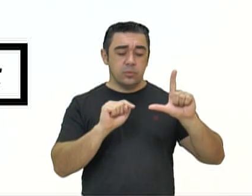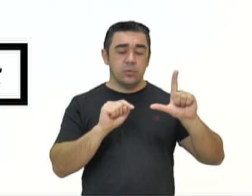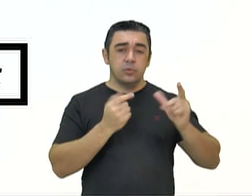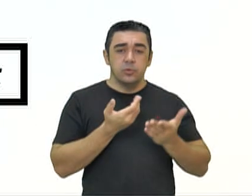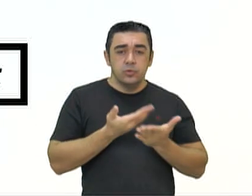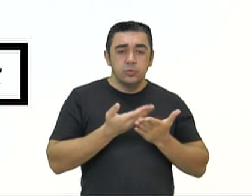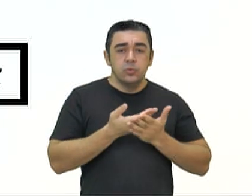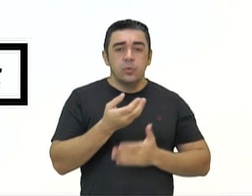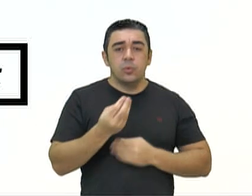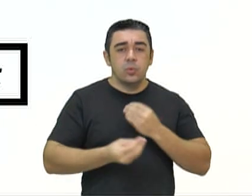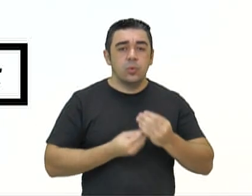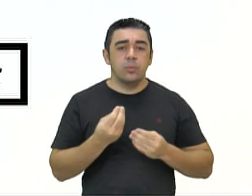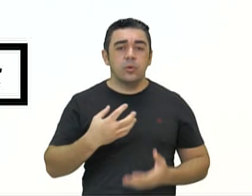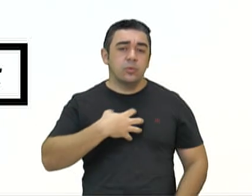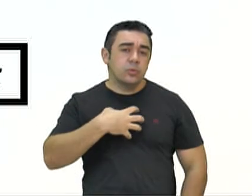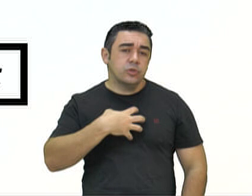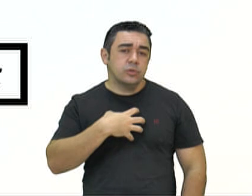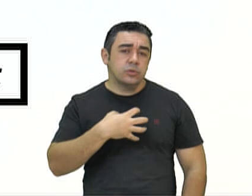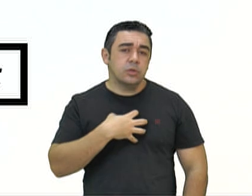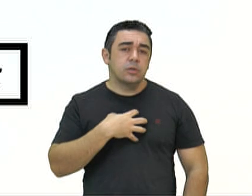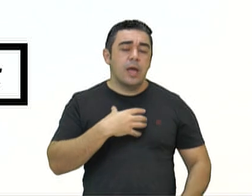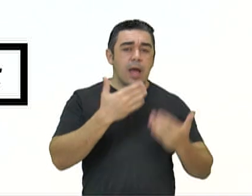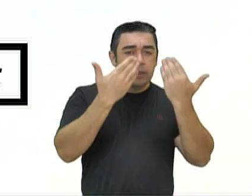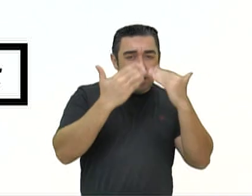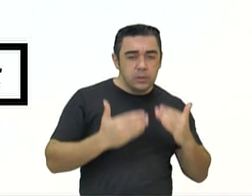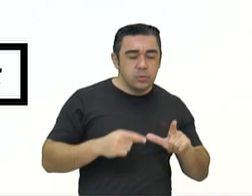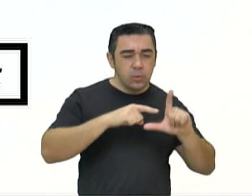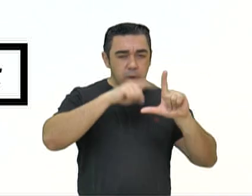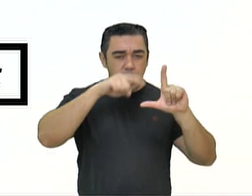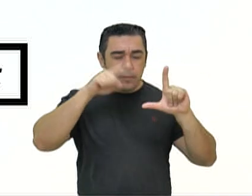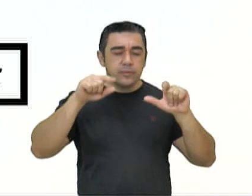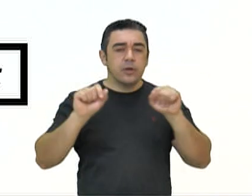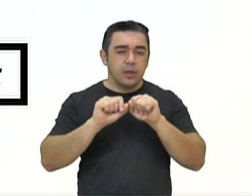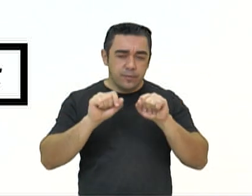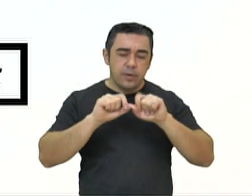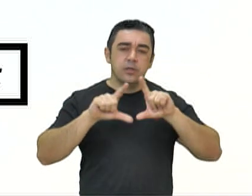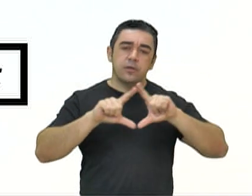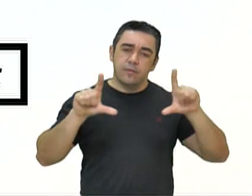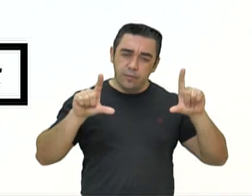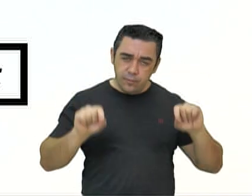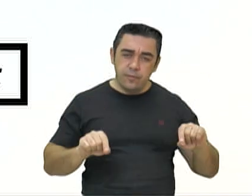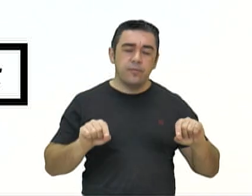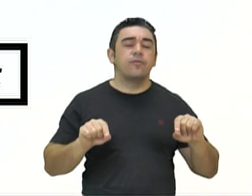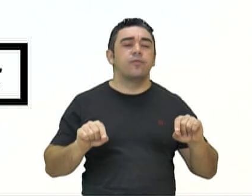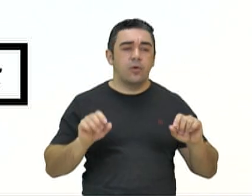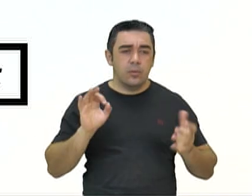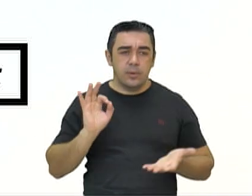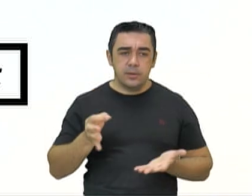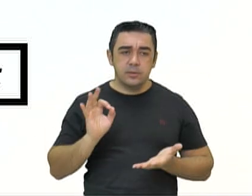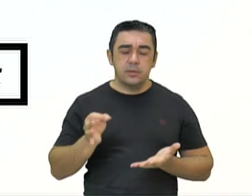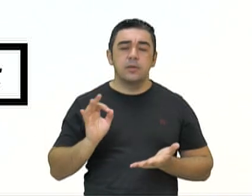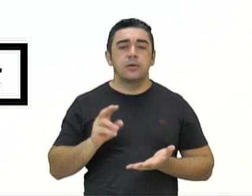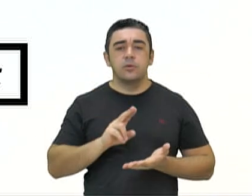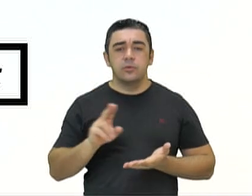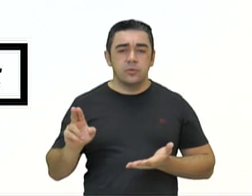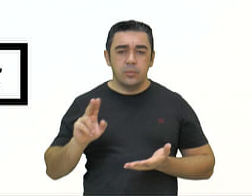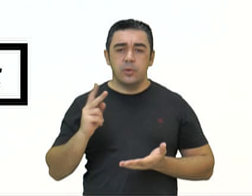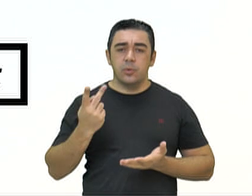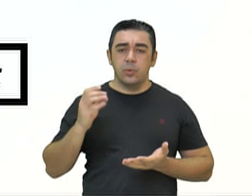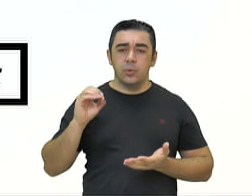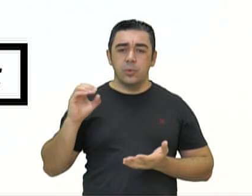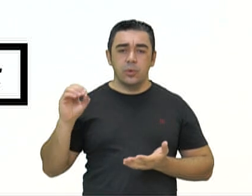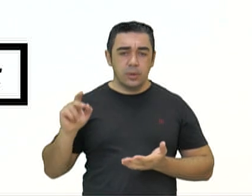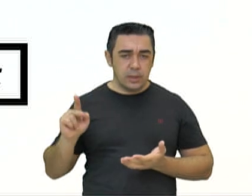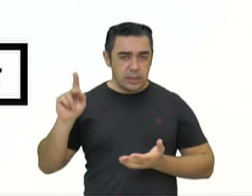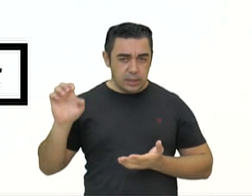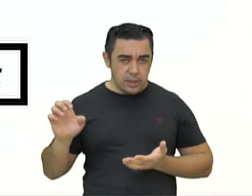Estudar o comportamento, analisar o gráfico, e ele estipulou a sua famosa equação, que é chamada lei de Hooke, em que fala